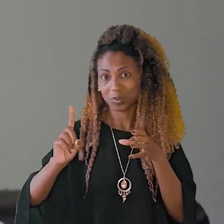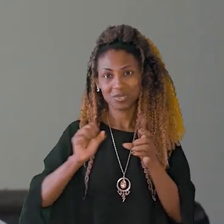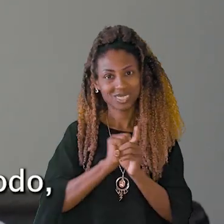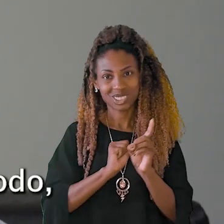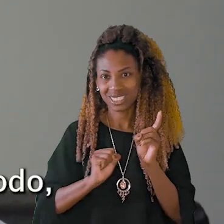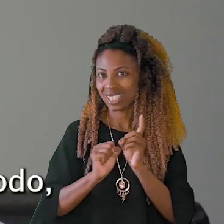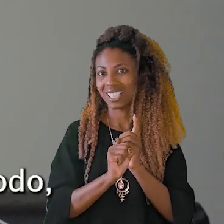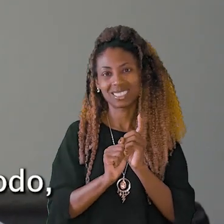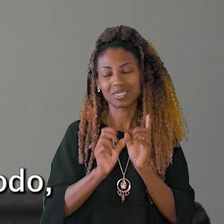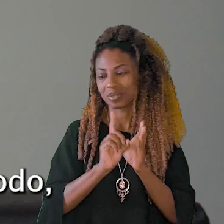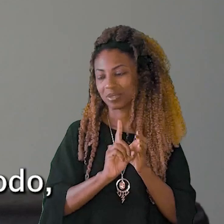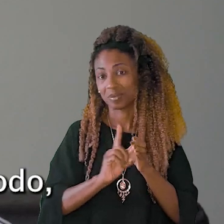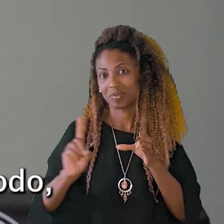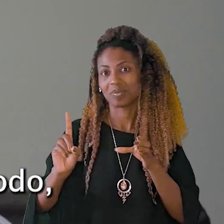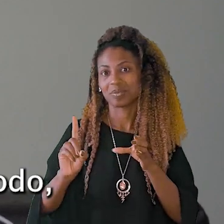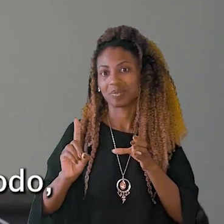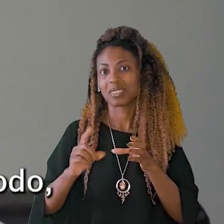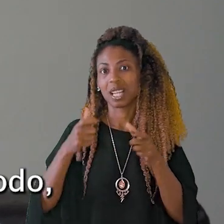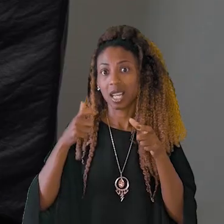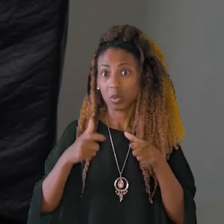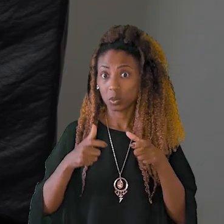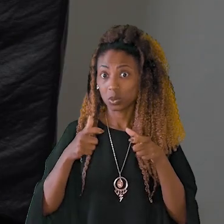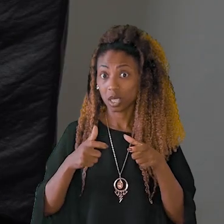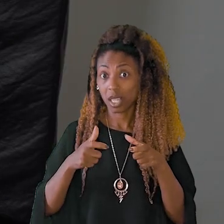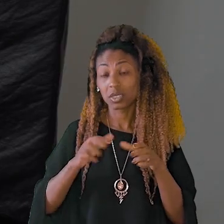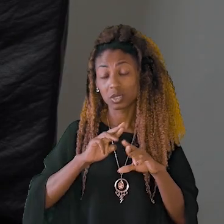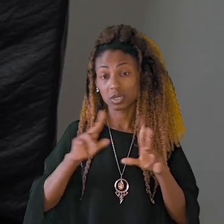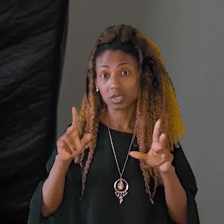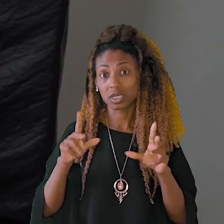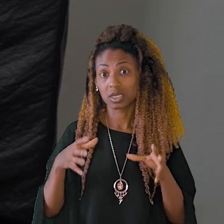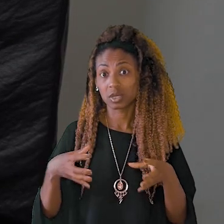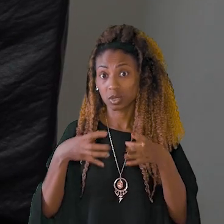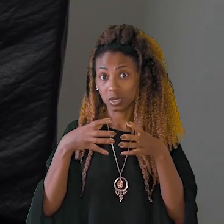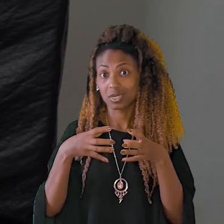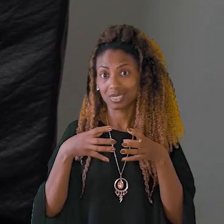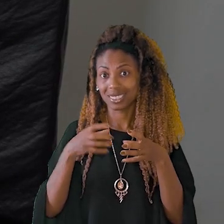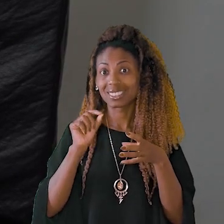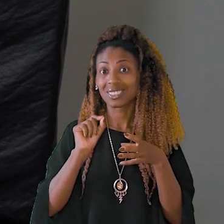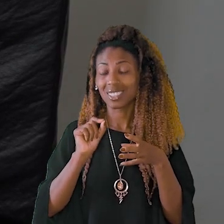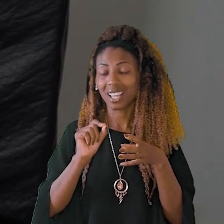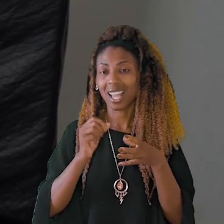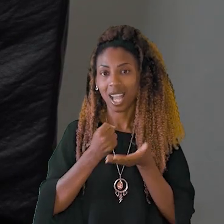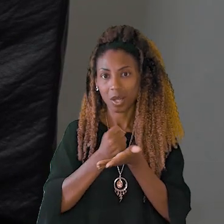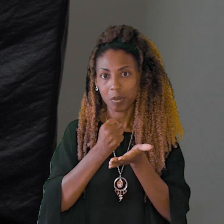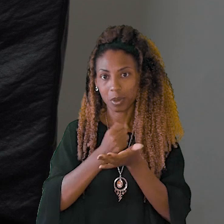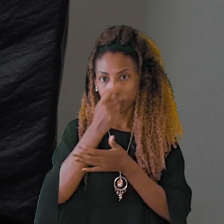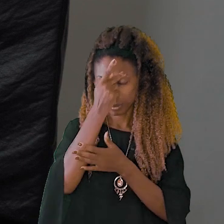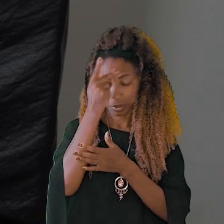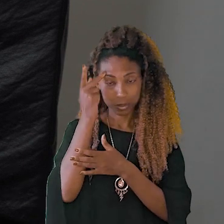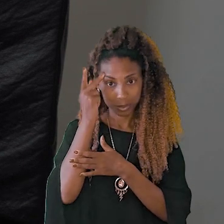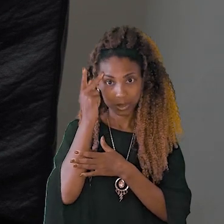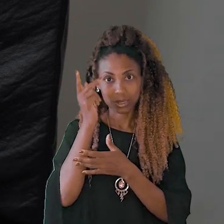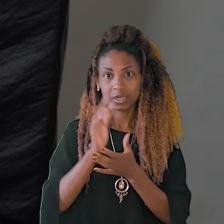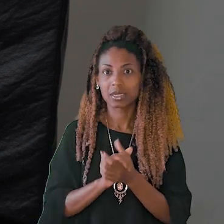né? Quando se fala de um lugar ao todo, então a comunidade ballroom acolhe essas pessoas, né?